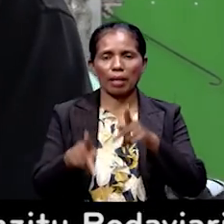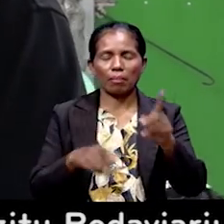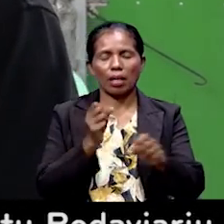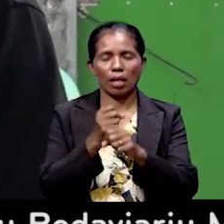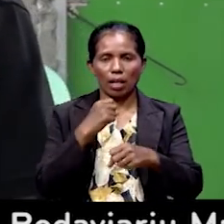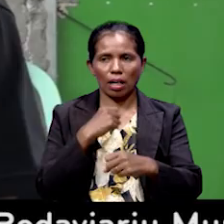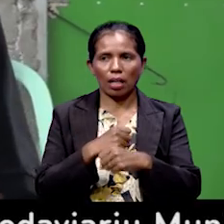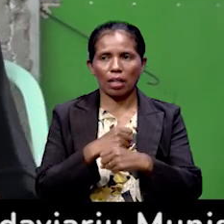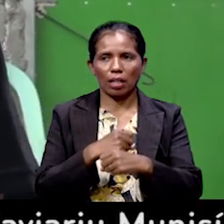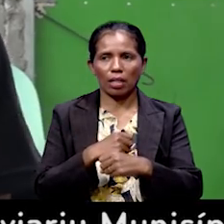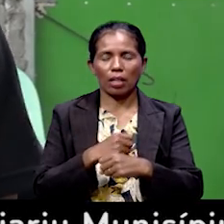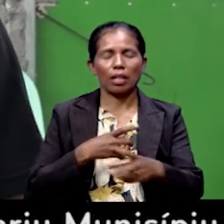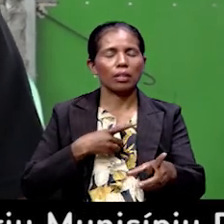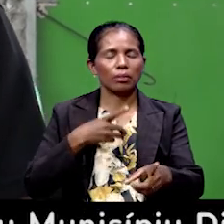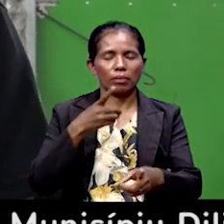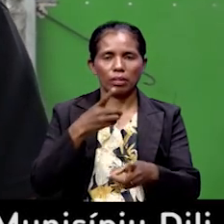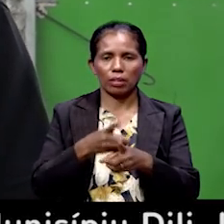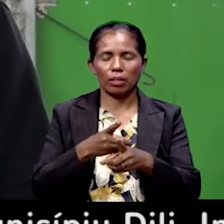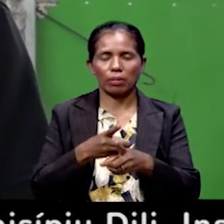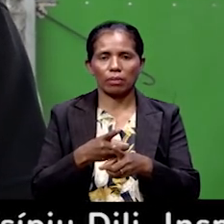a tunega no direito para o que irá ir.